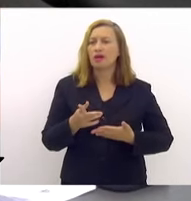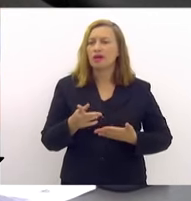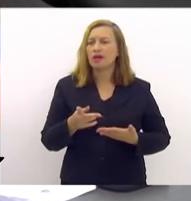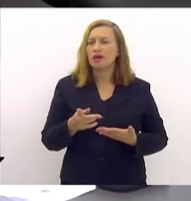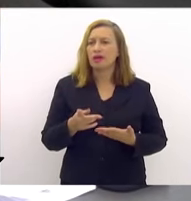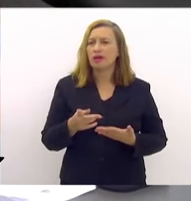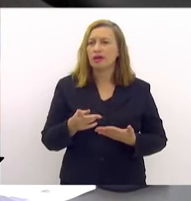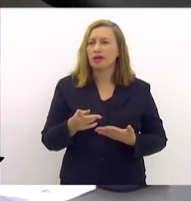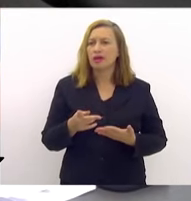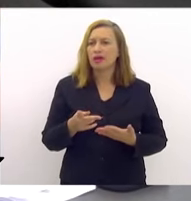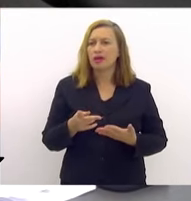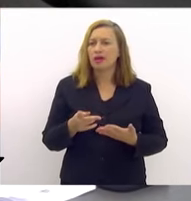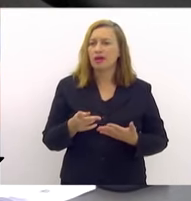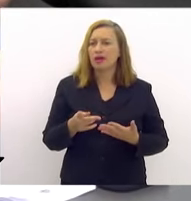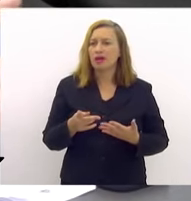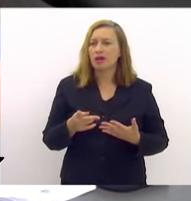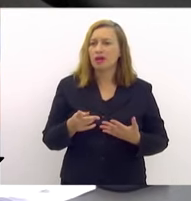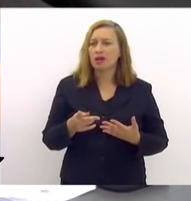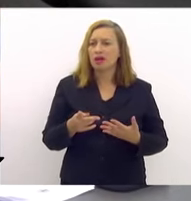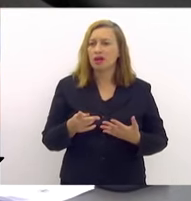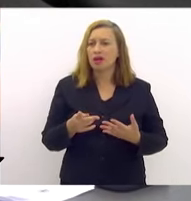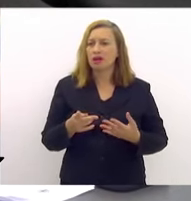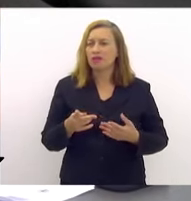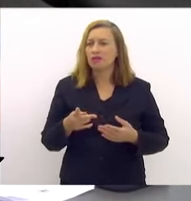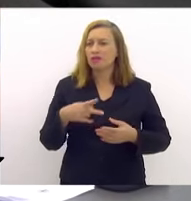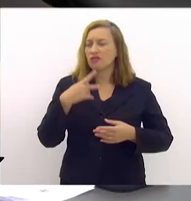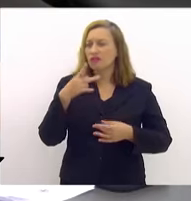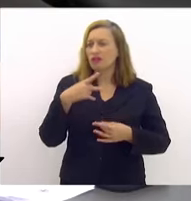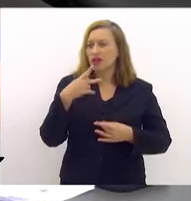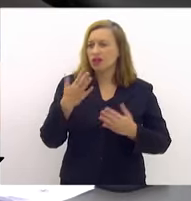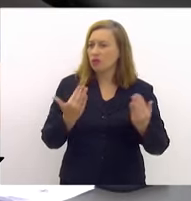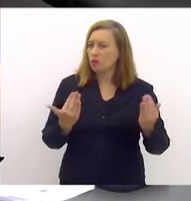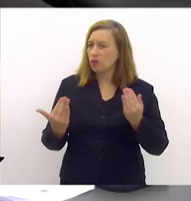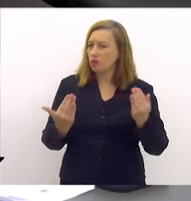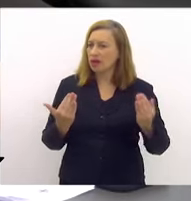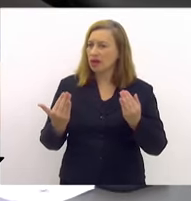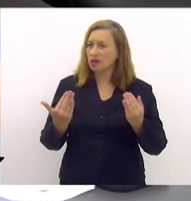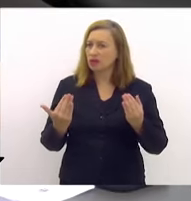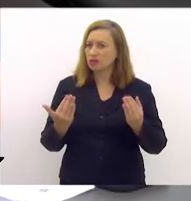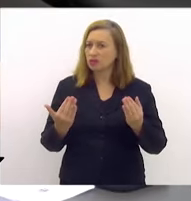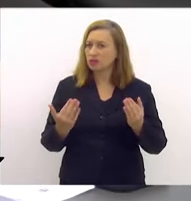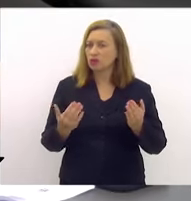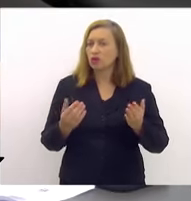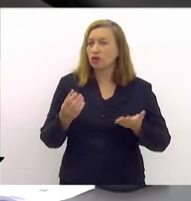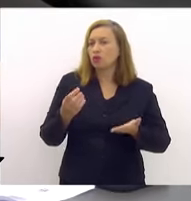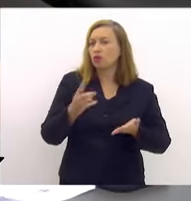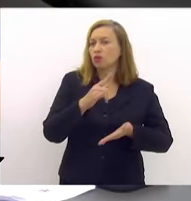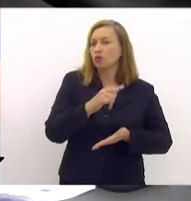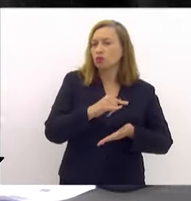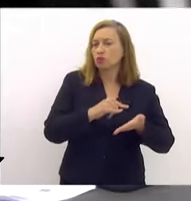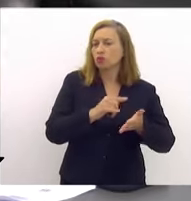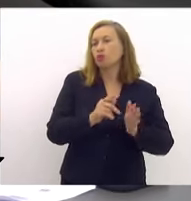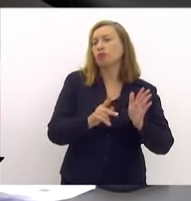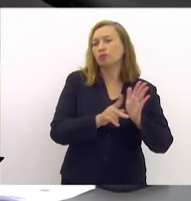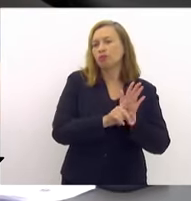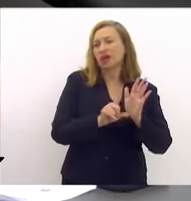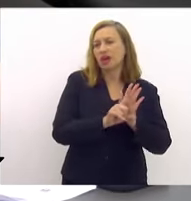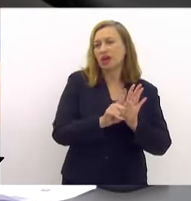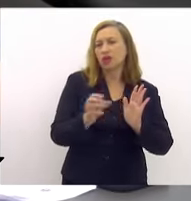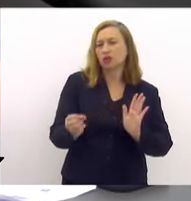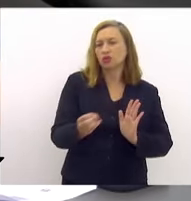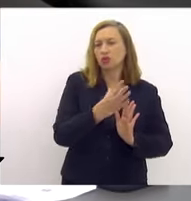a ilação, né, entre este e o anterior. Então, só pedir para discutir, para fazer